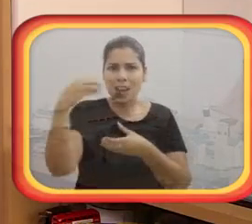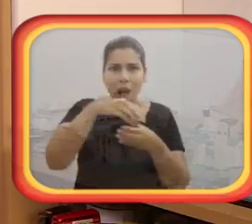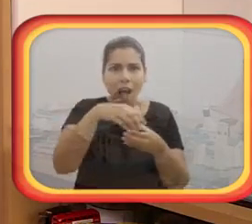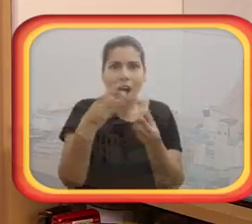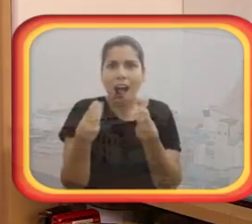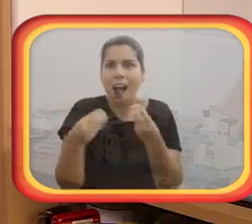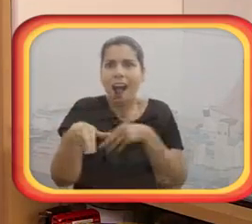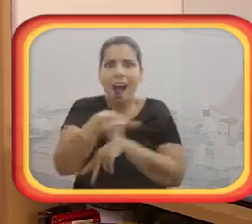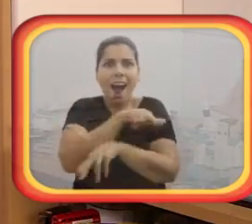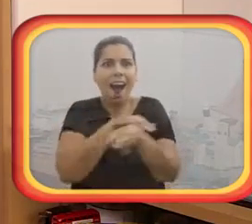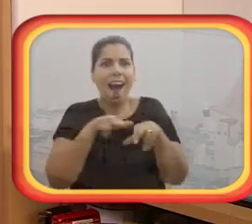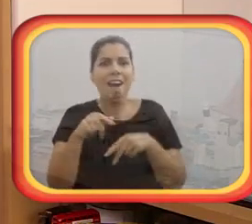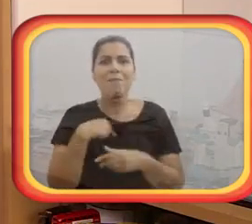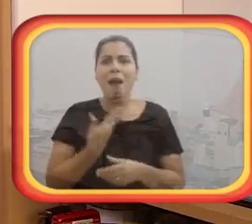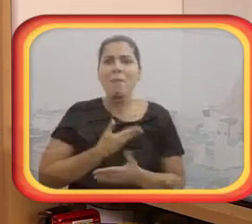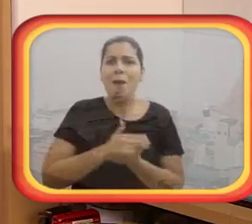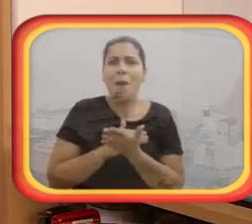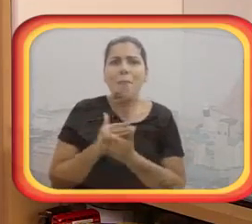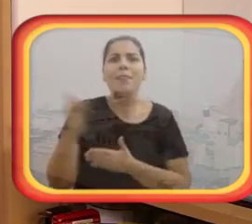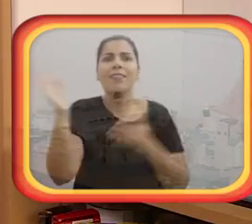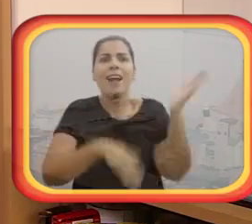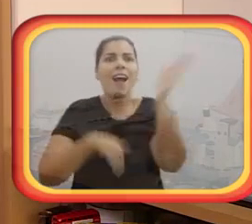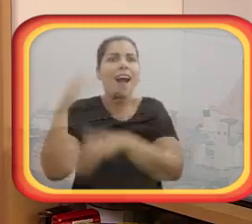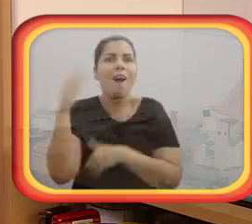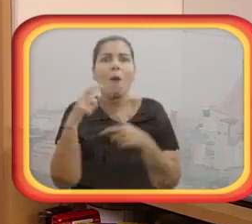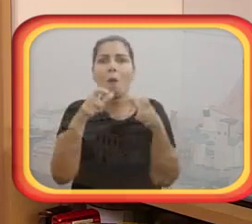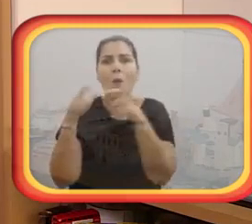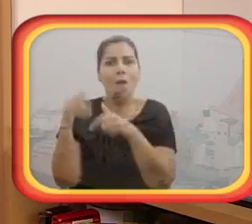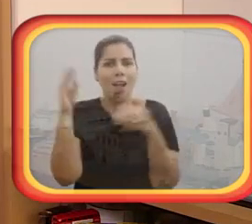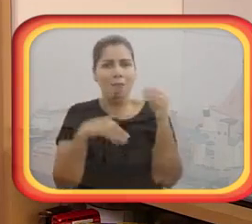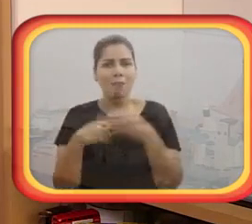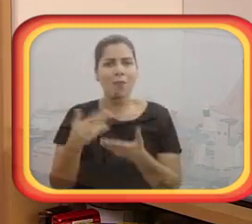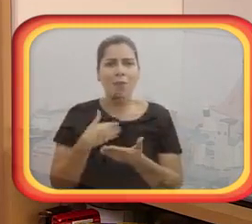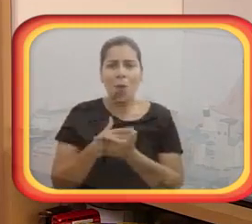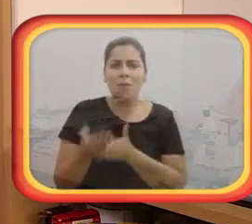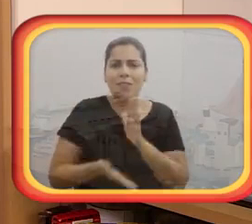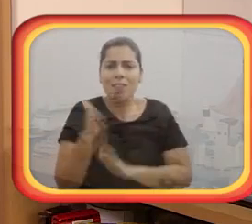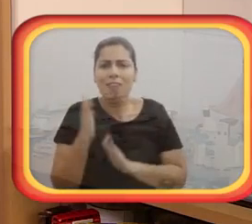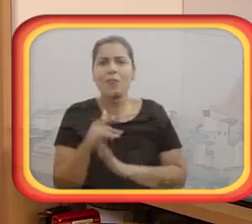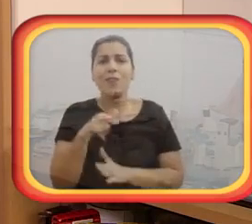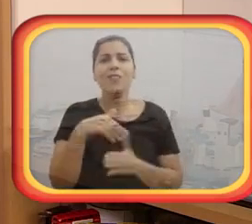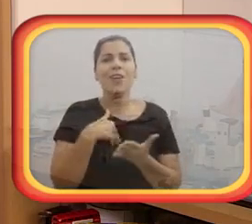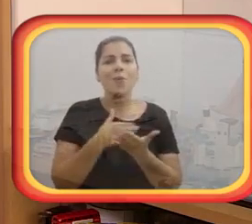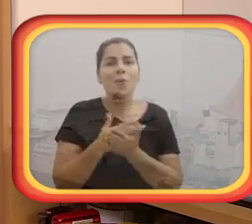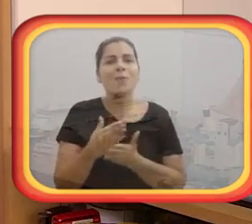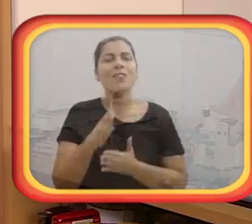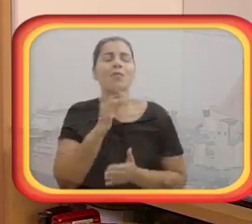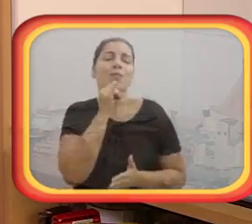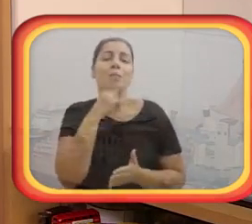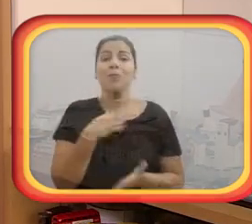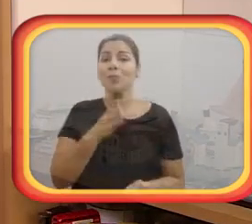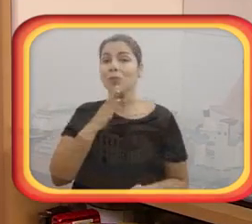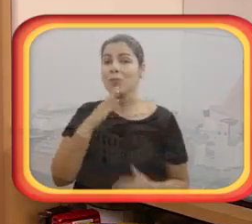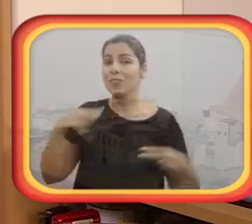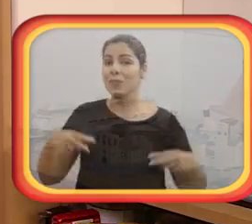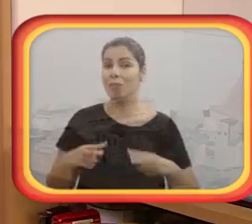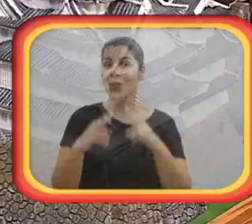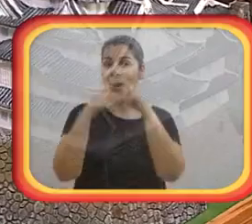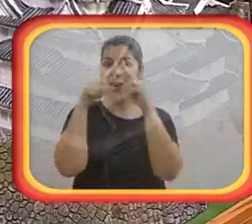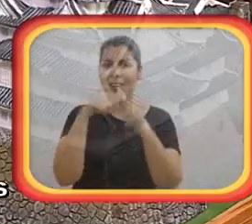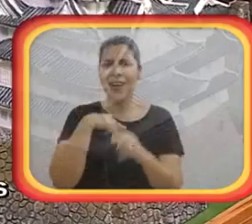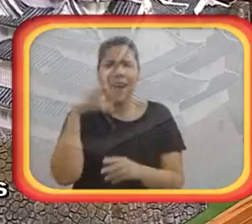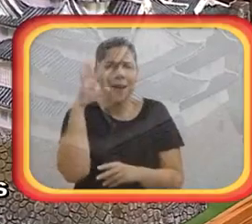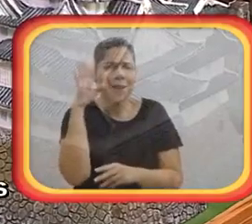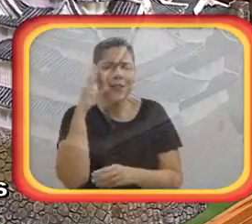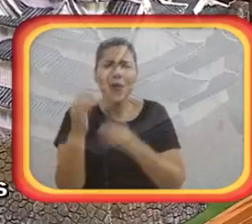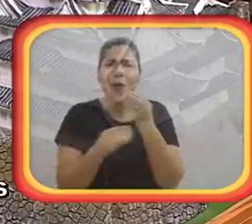minhas fotos táteis, que é como eu conheço o mundo e o lugar onde eu estive. Da minha primeira viagem, eu voltei com 15 peças.